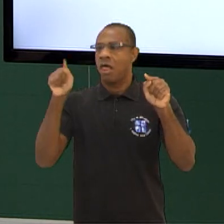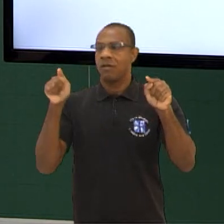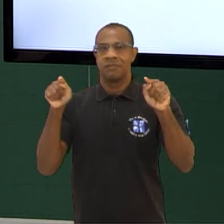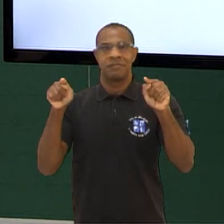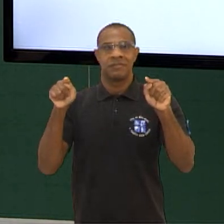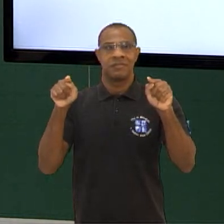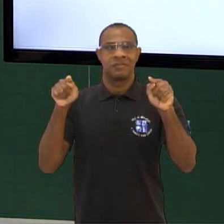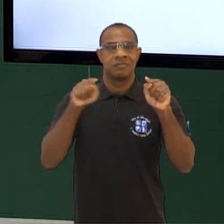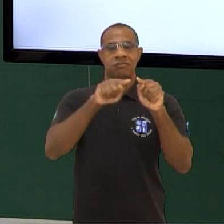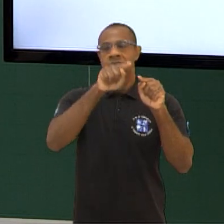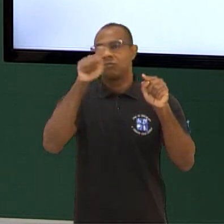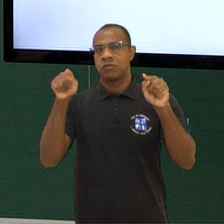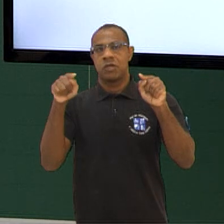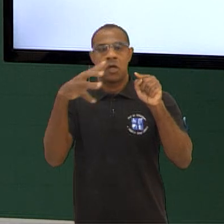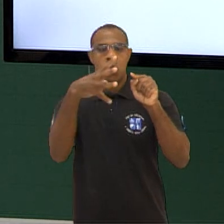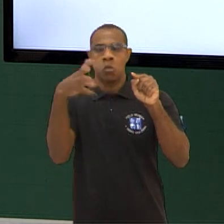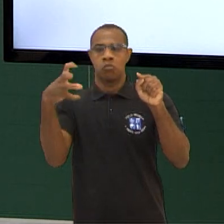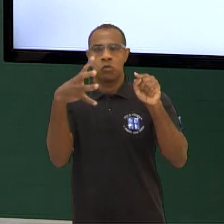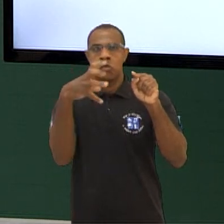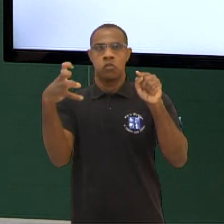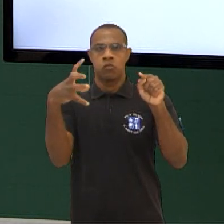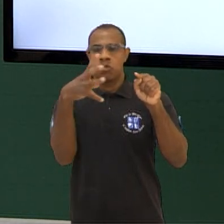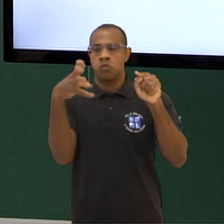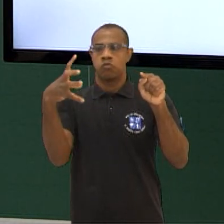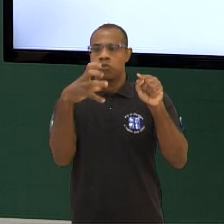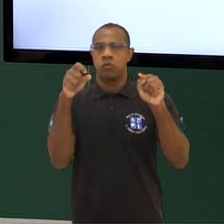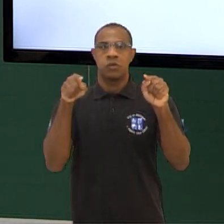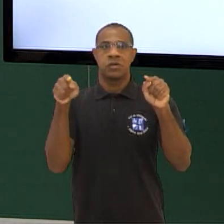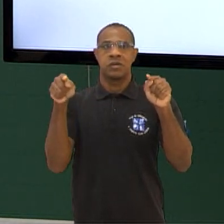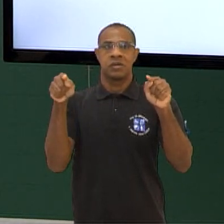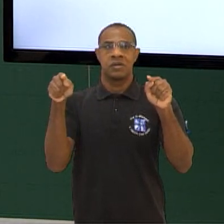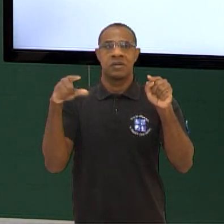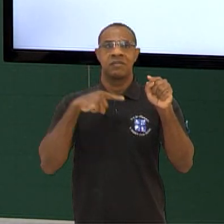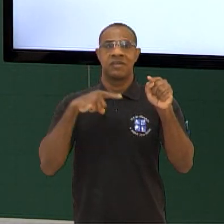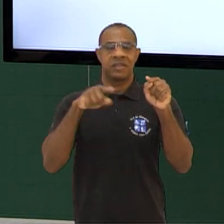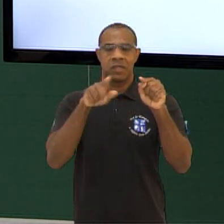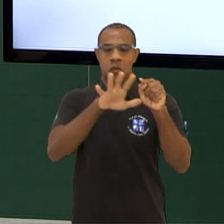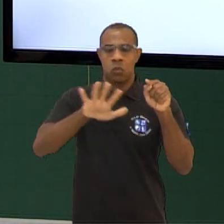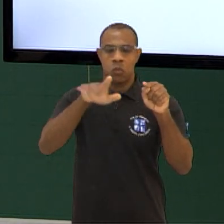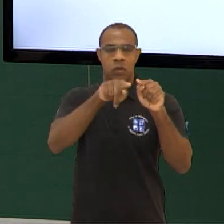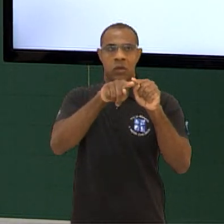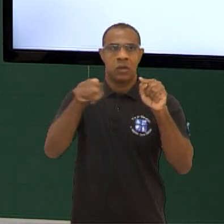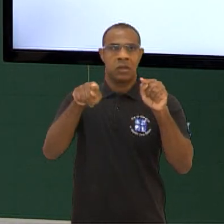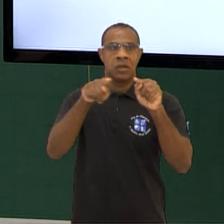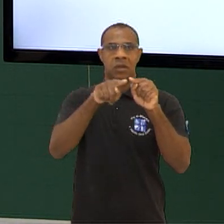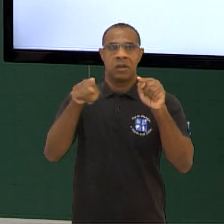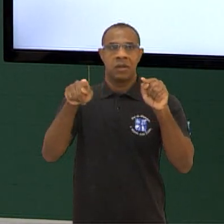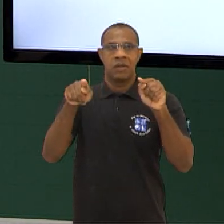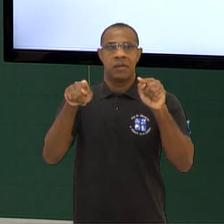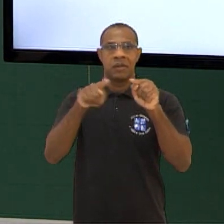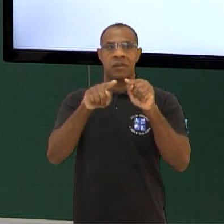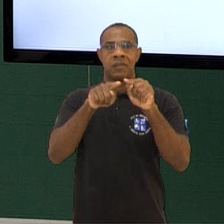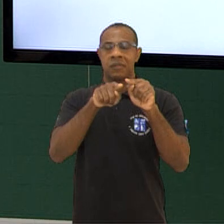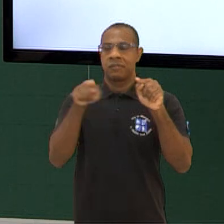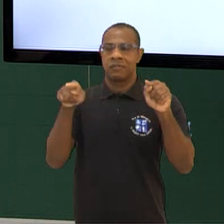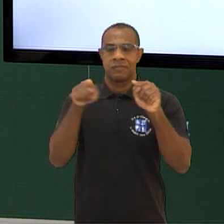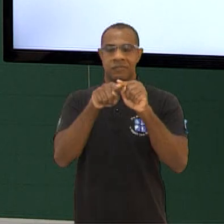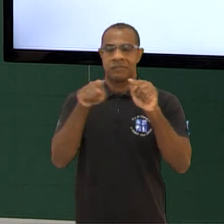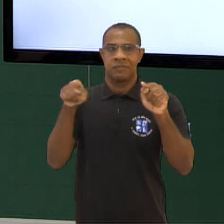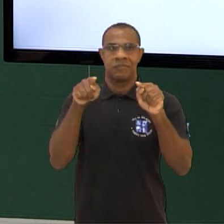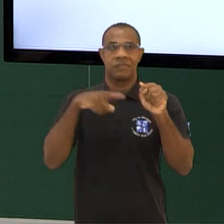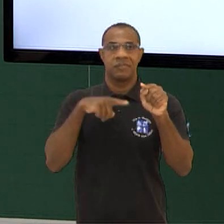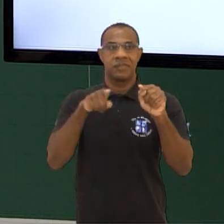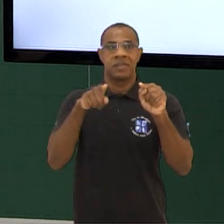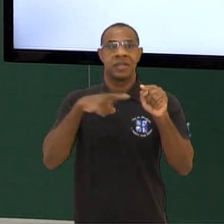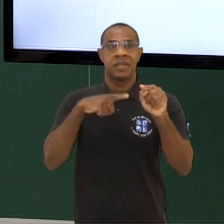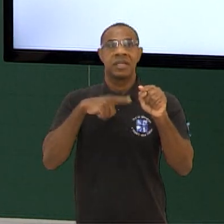e entram no sul, ok? Então aqui, ó, você vai ter uma região em que as linhas saem do norte e entram no sul, que